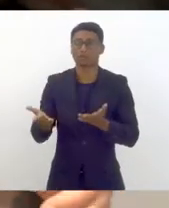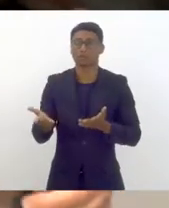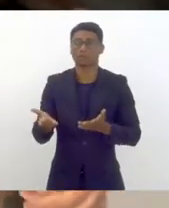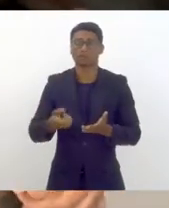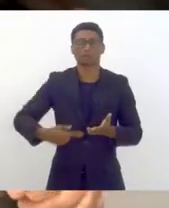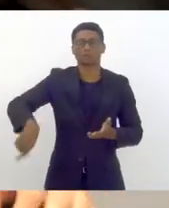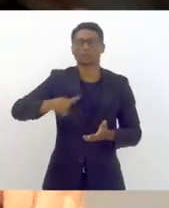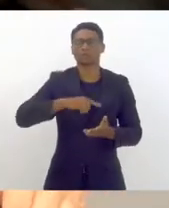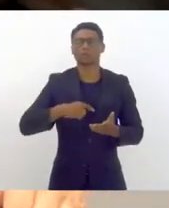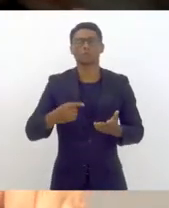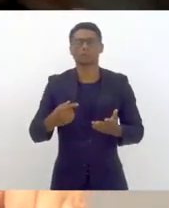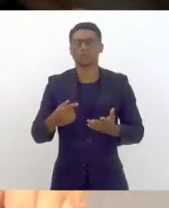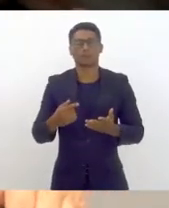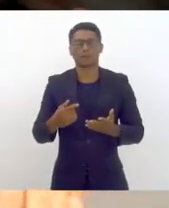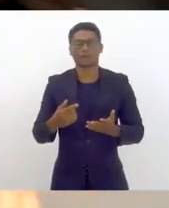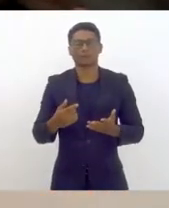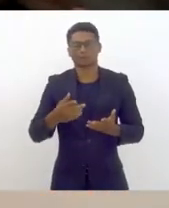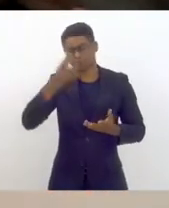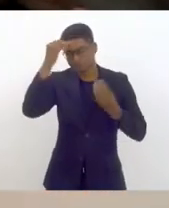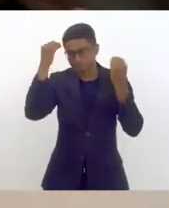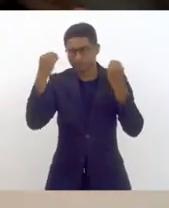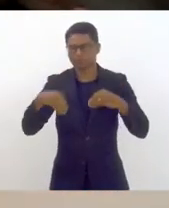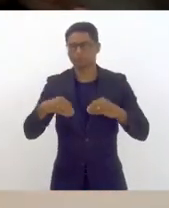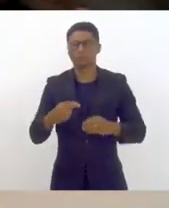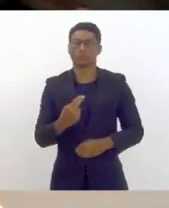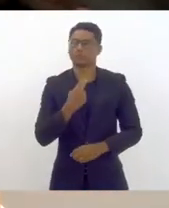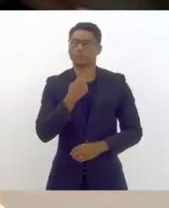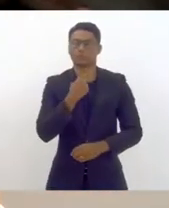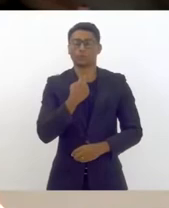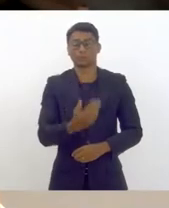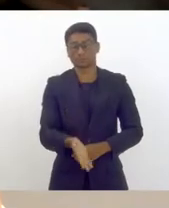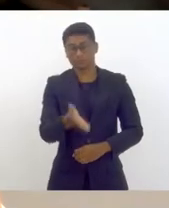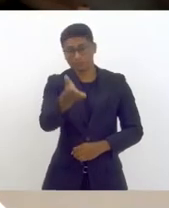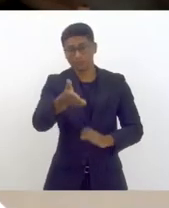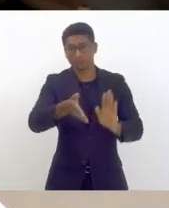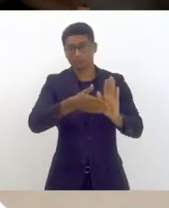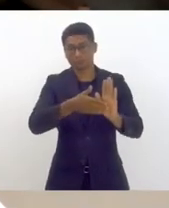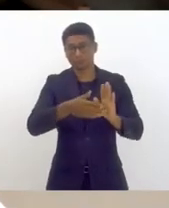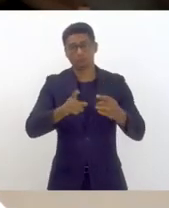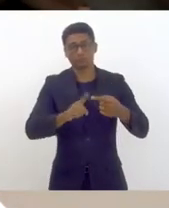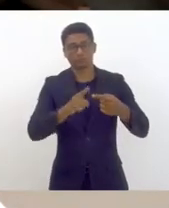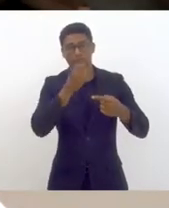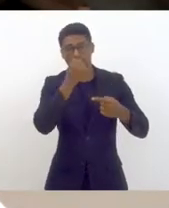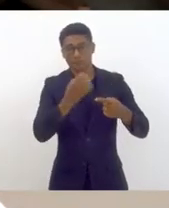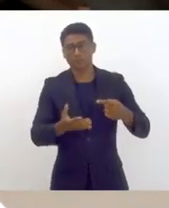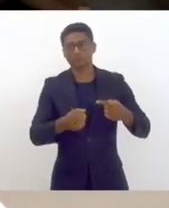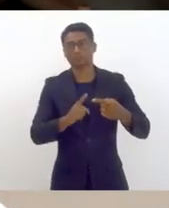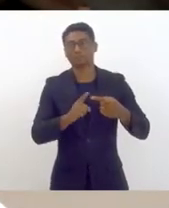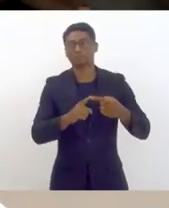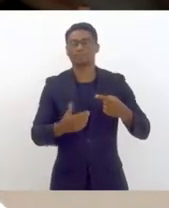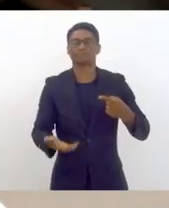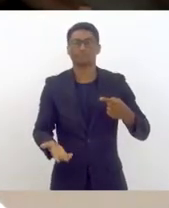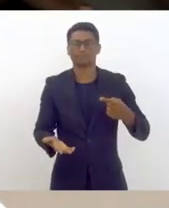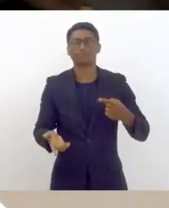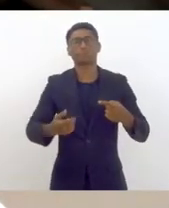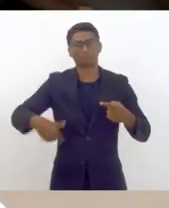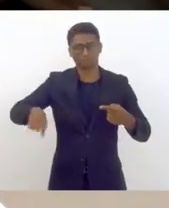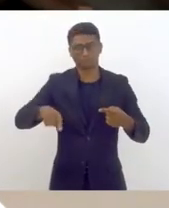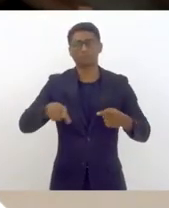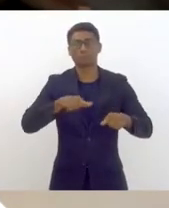em momento algum. Em virtude disso, a sua proposição ela é muito bem colocada, e nós vamos